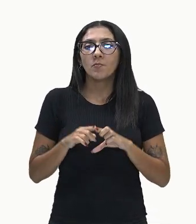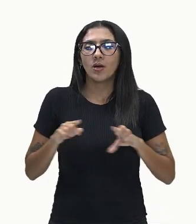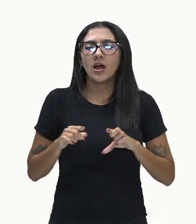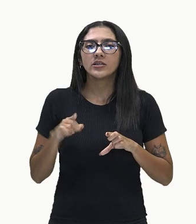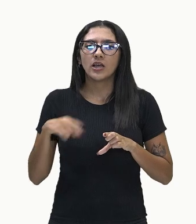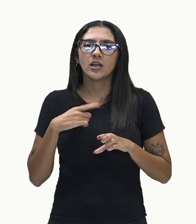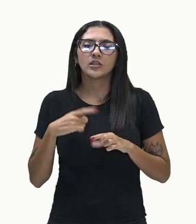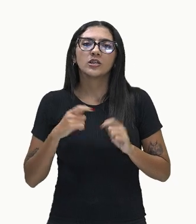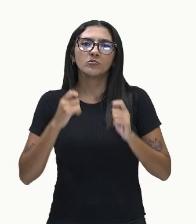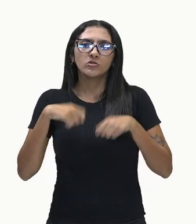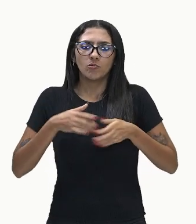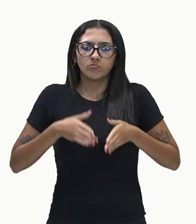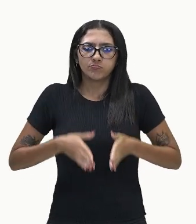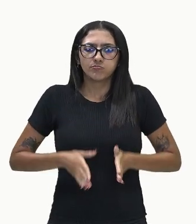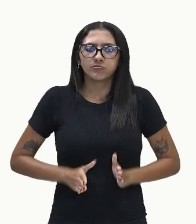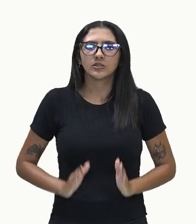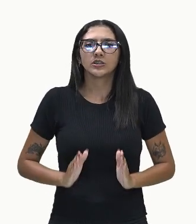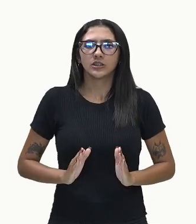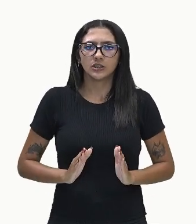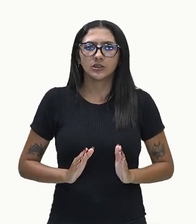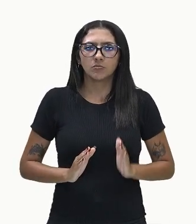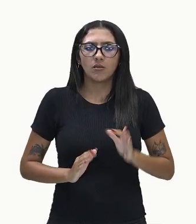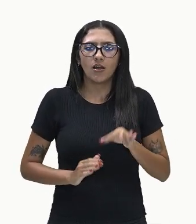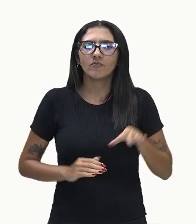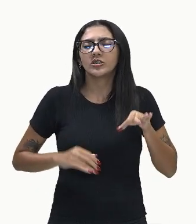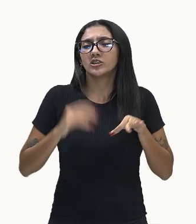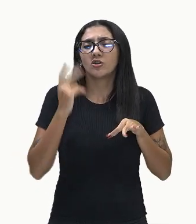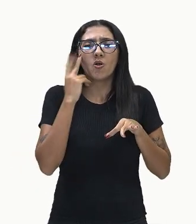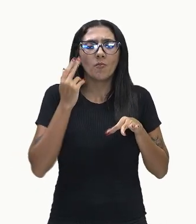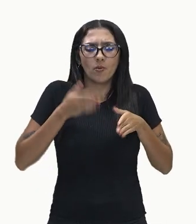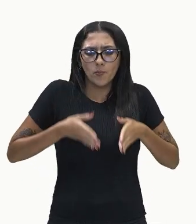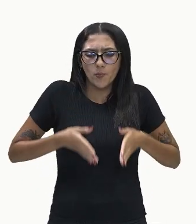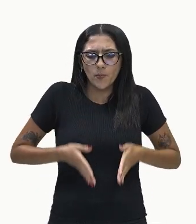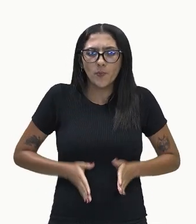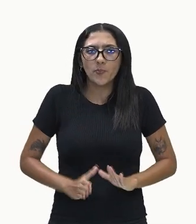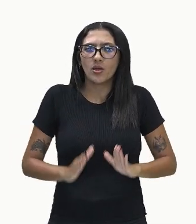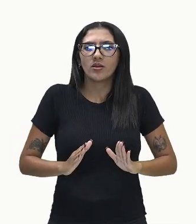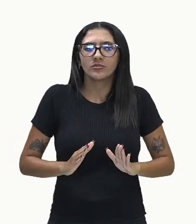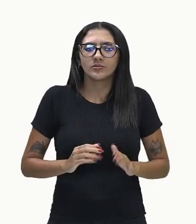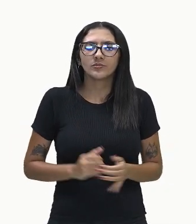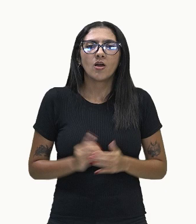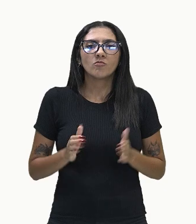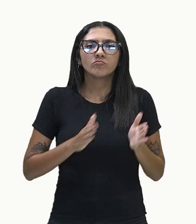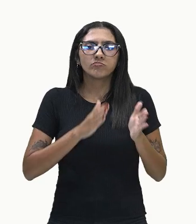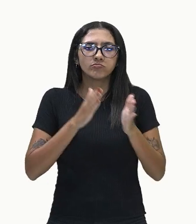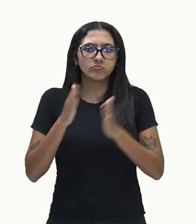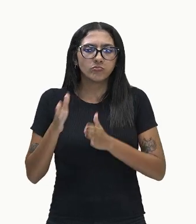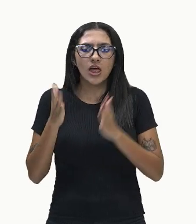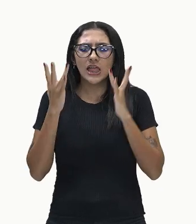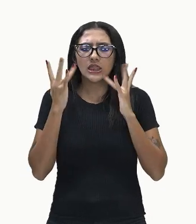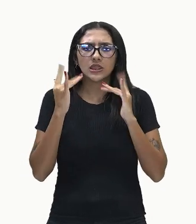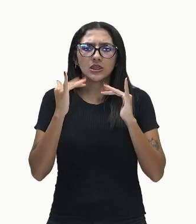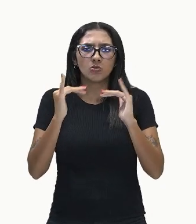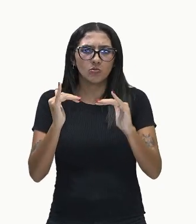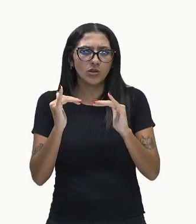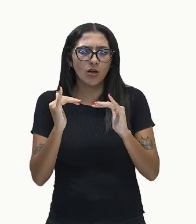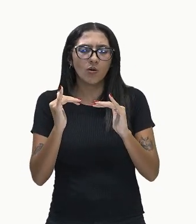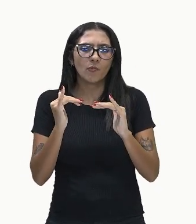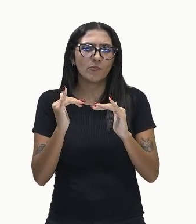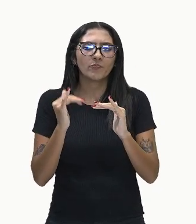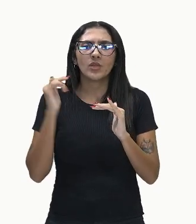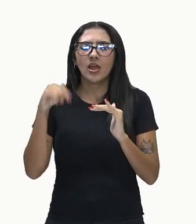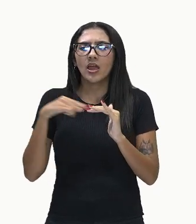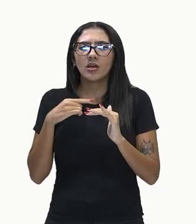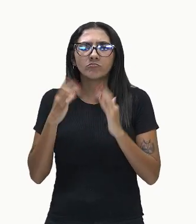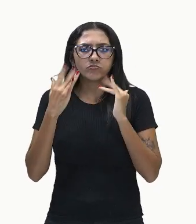digamos, a saída da criança pelo canal vaginal. E já o parto natural, ele